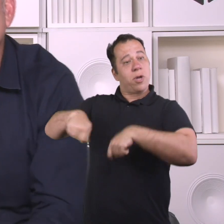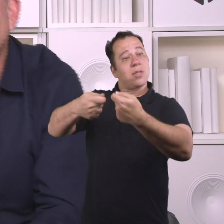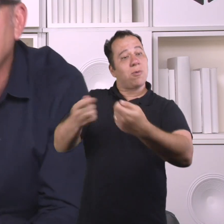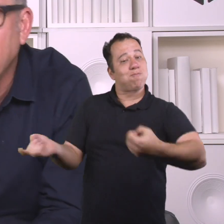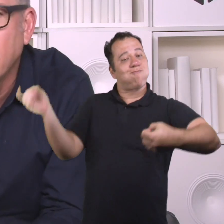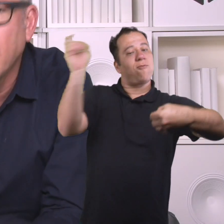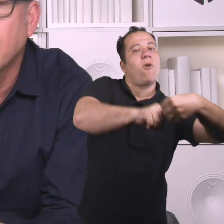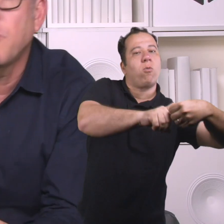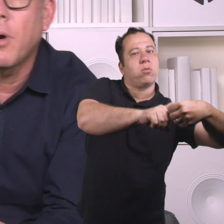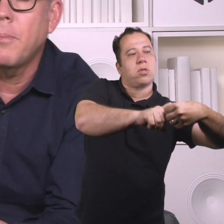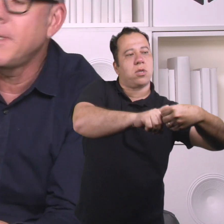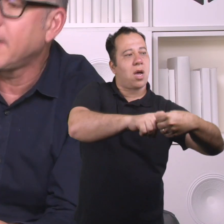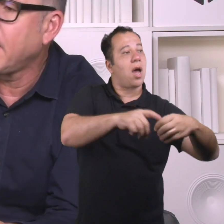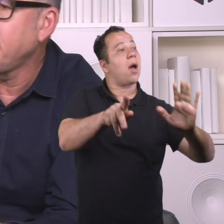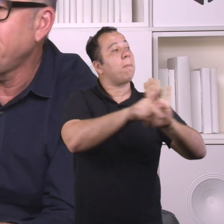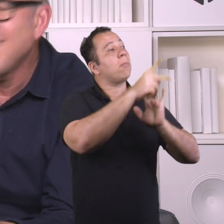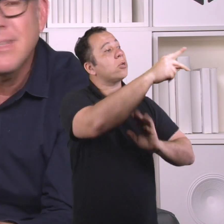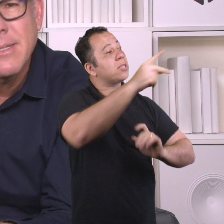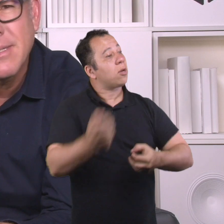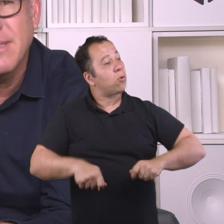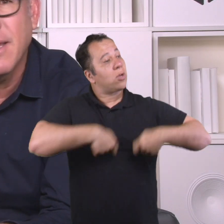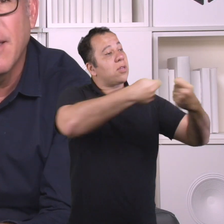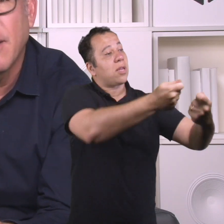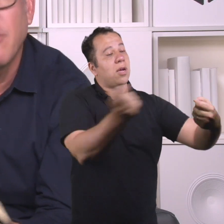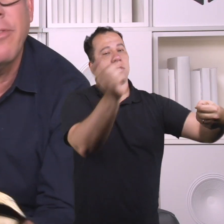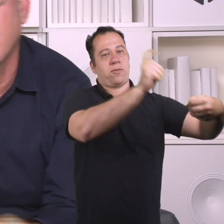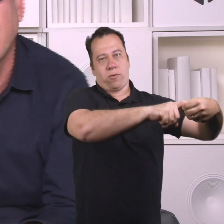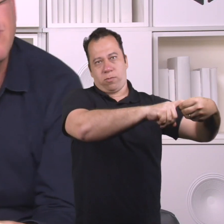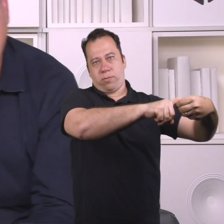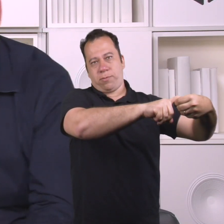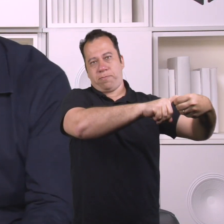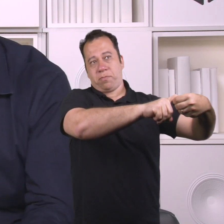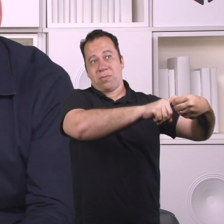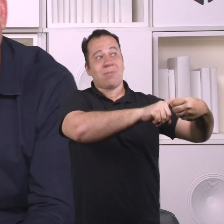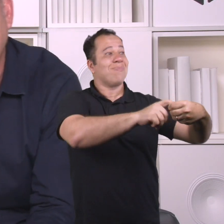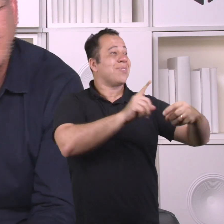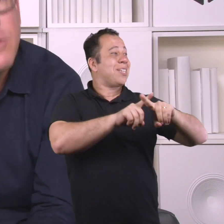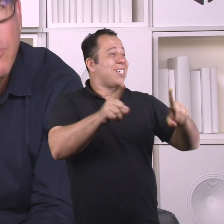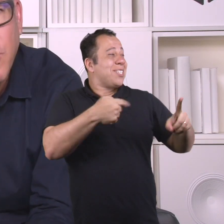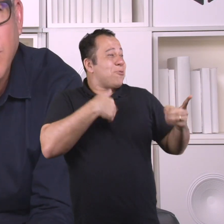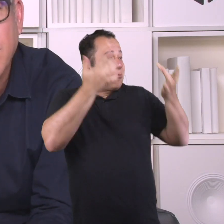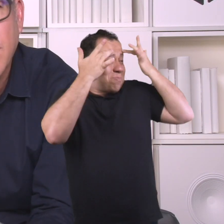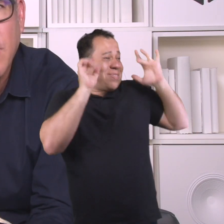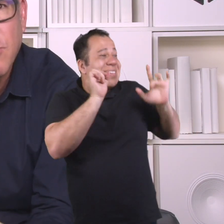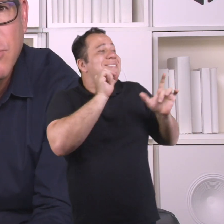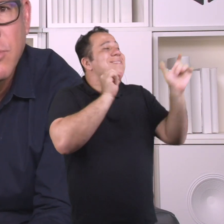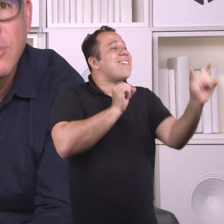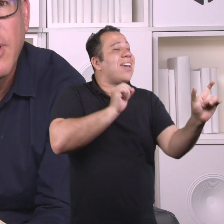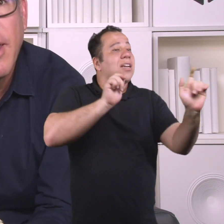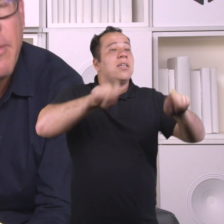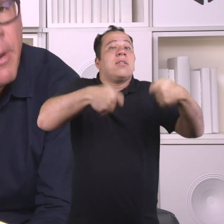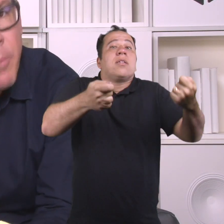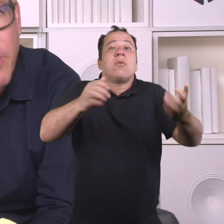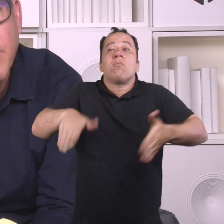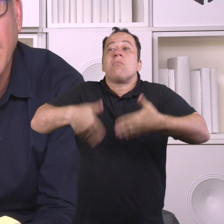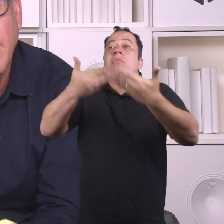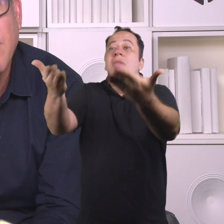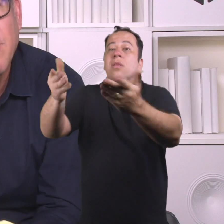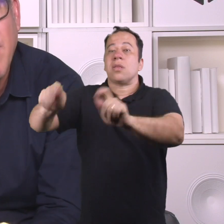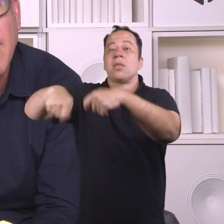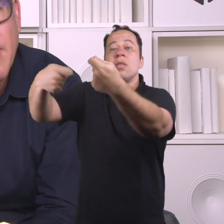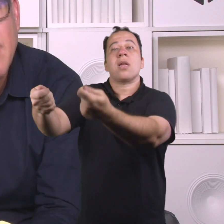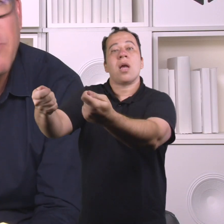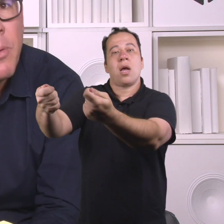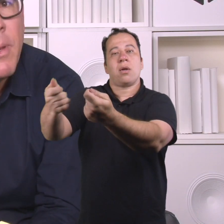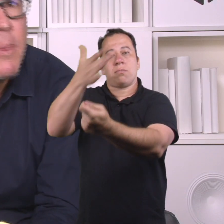dinheiro doando aos pobres, a quem necessita. Não fique com dinheiro sujo no seu bolso. Dinheiro sujo é mamon e